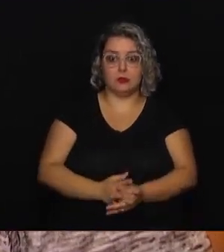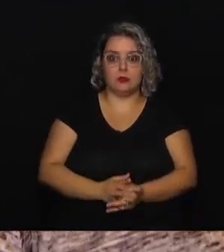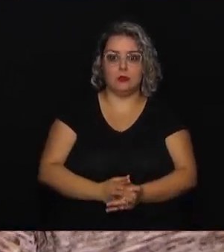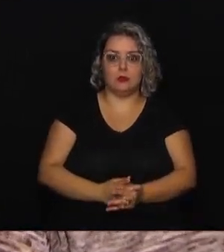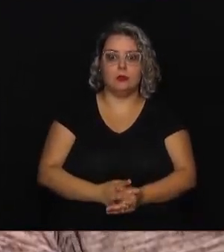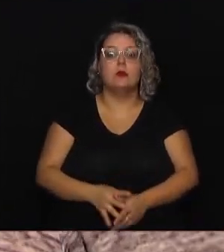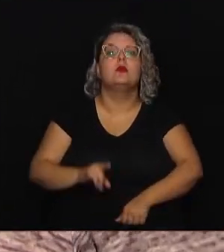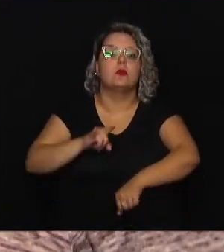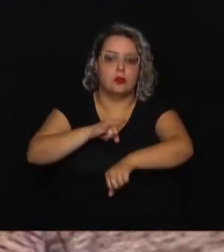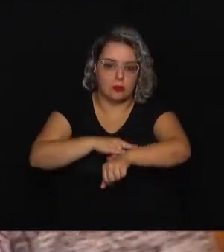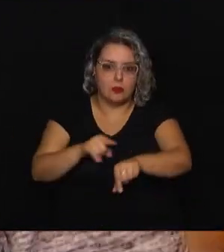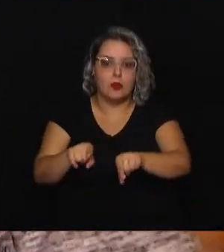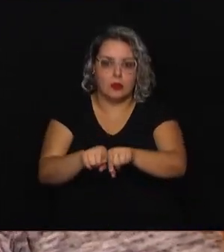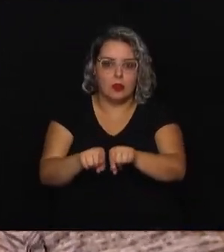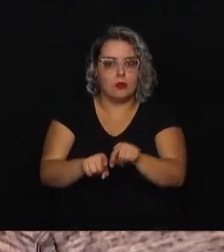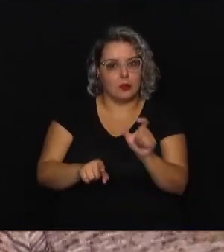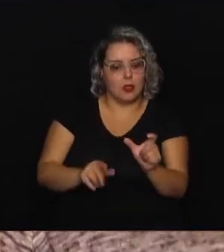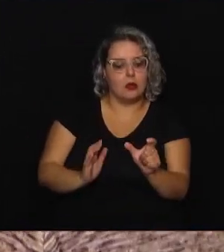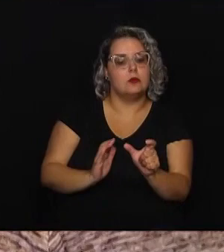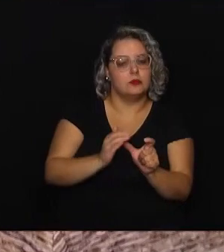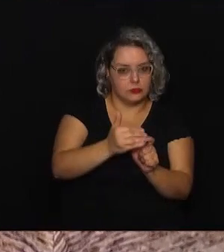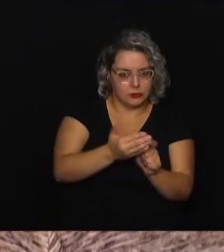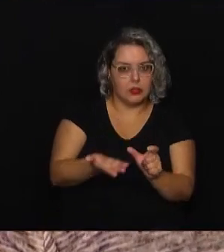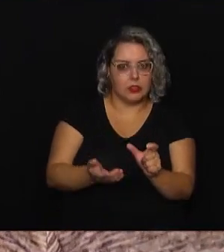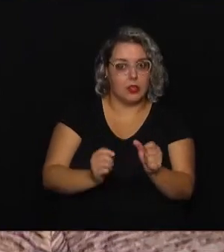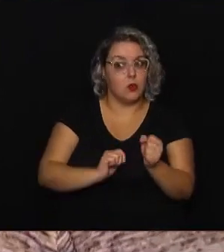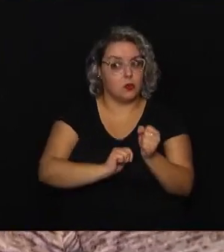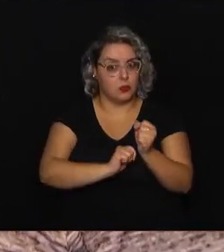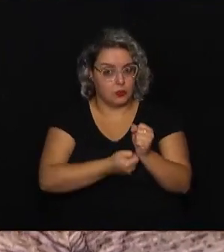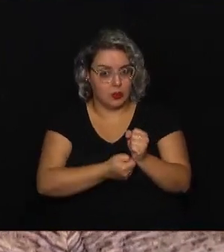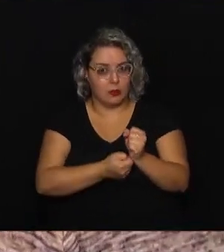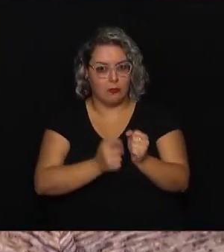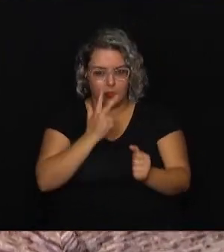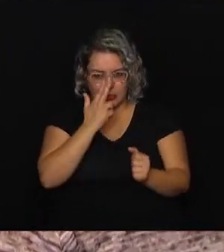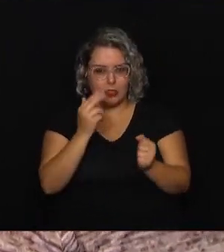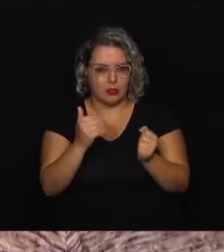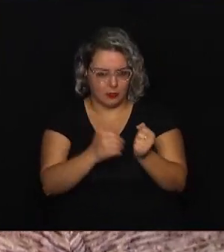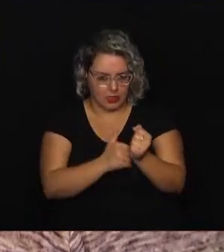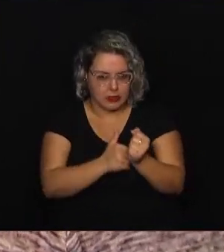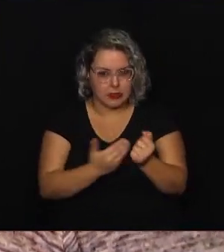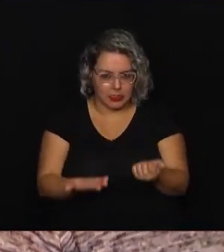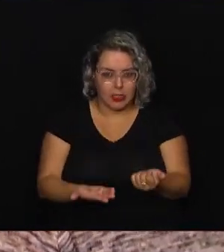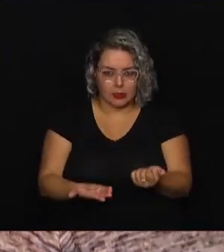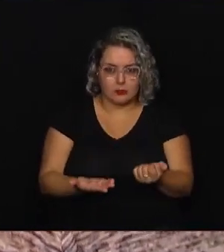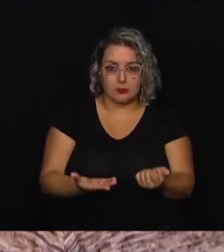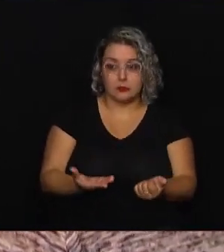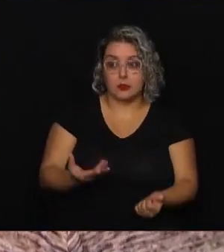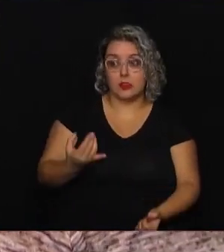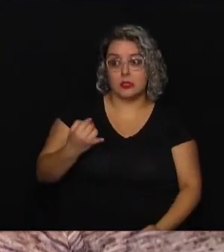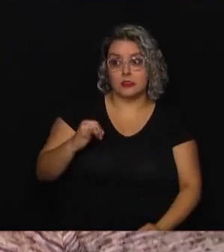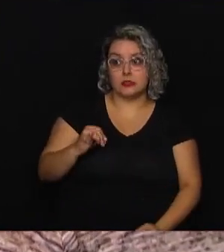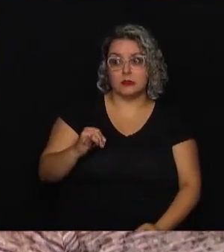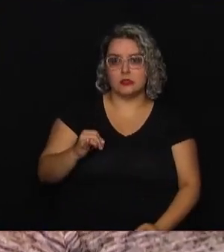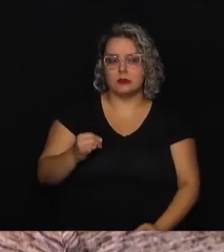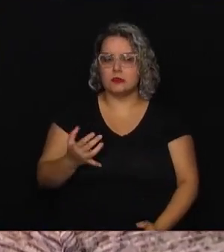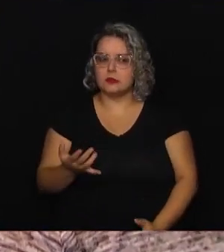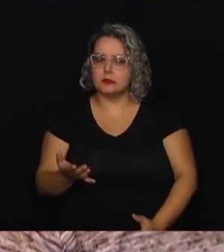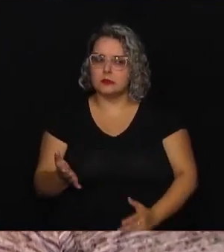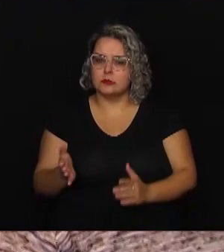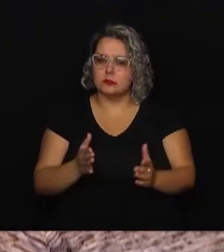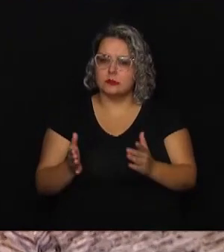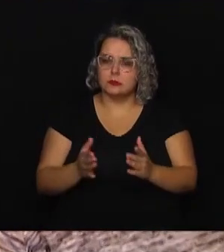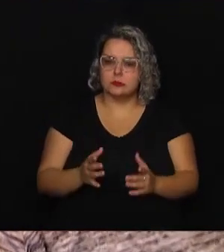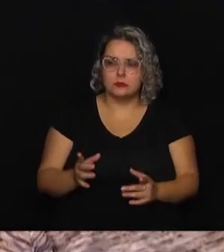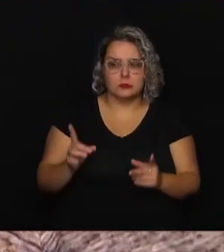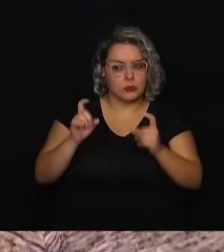banheiro feminino essa palavra-chave, como se fosse uma senha, e se eu tiver algo meio delicado, seria